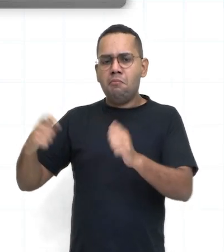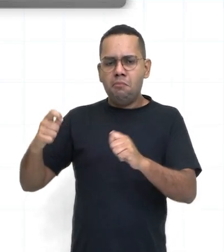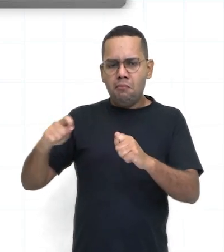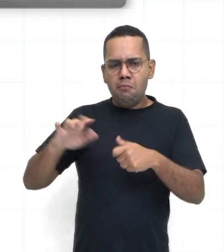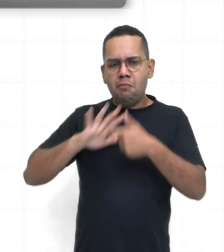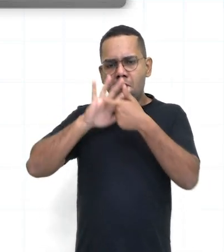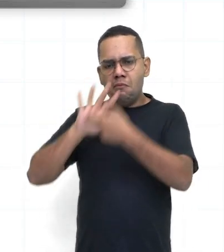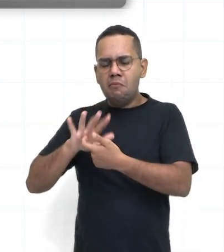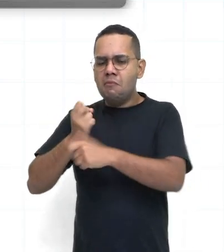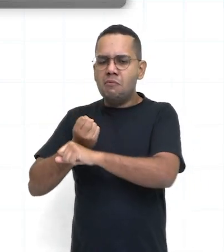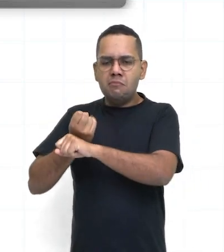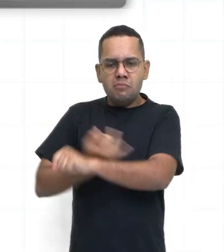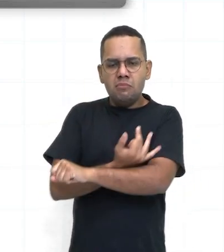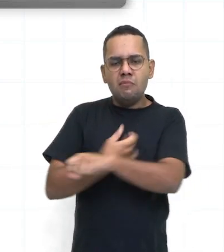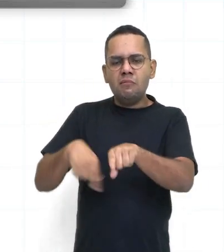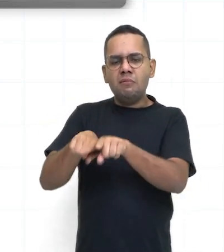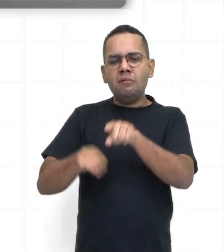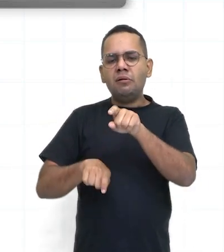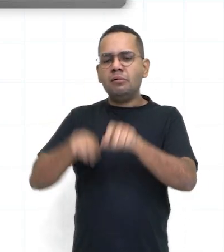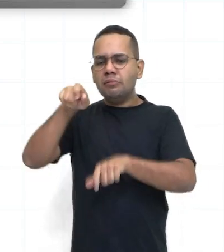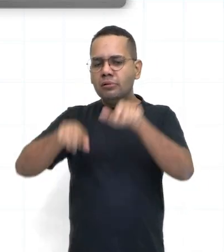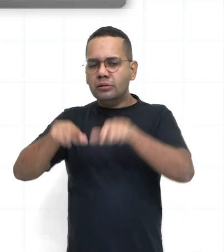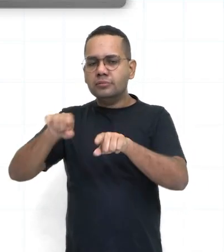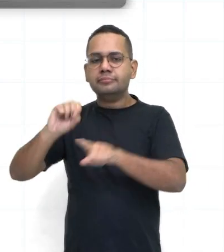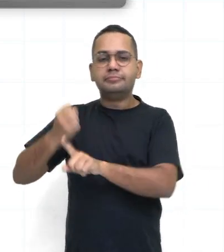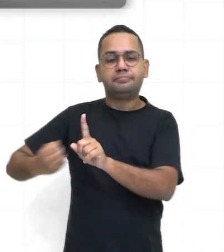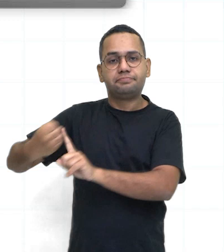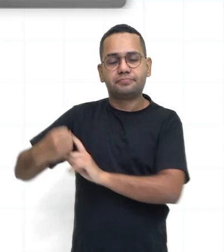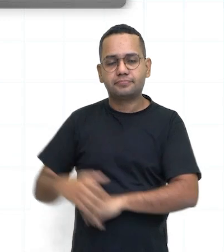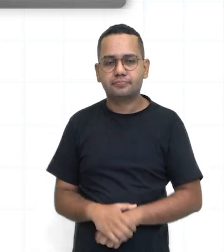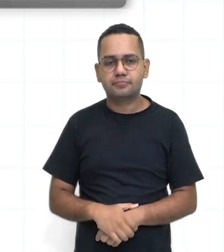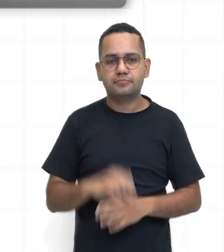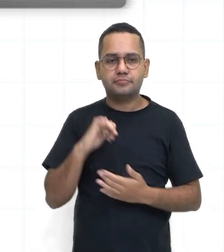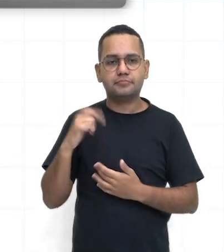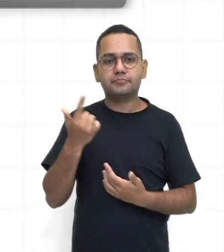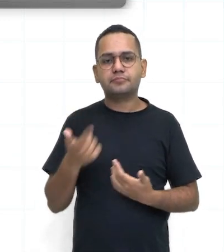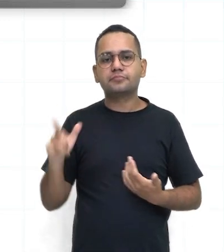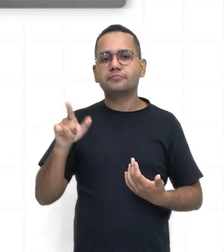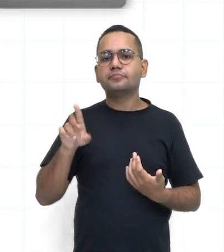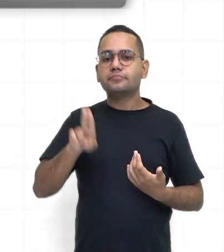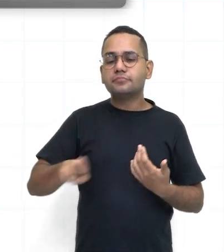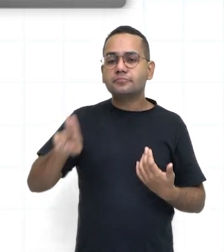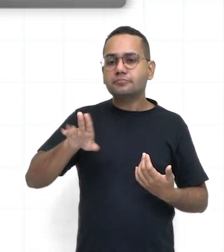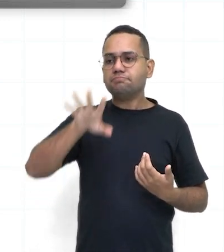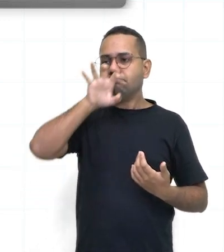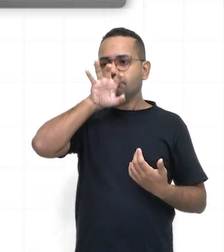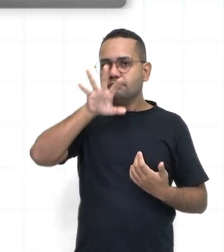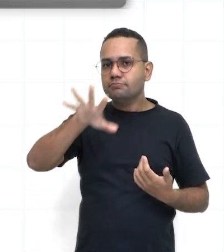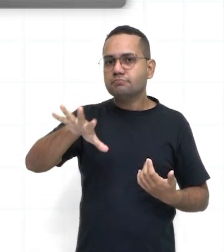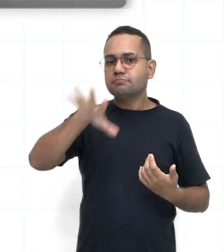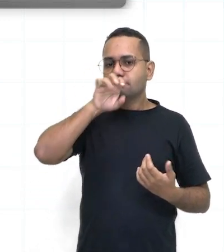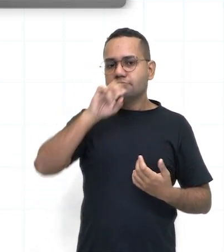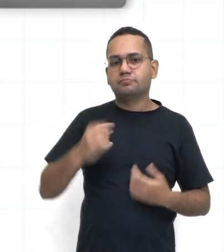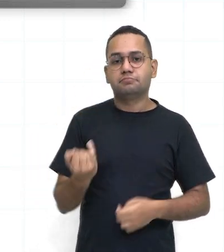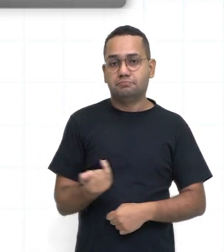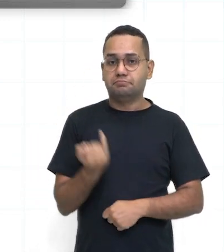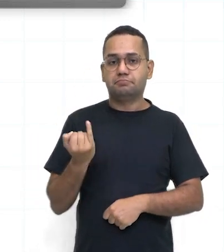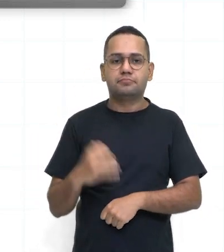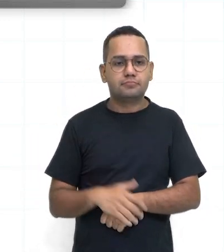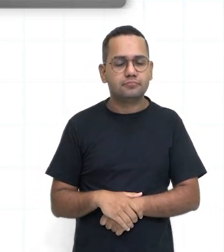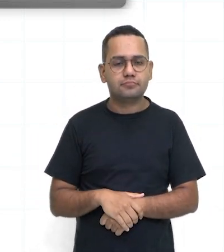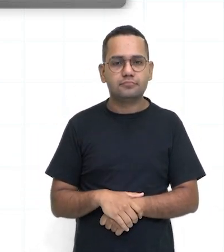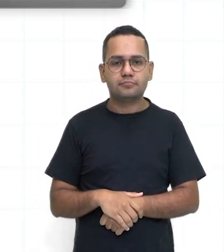pessoais ou sociais. Uso de técnica de respiração. A respiração é integrada